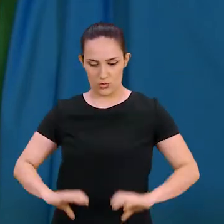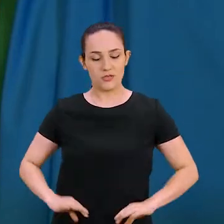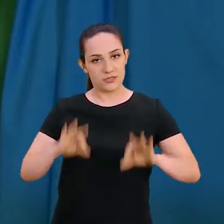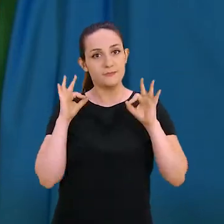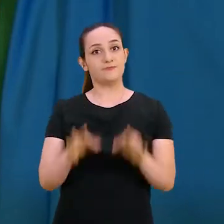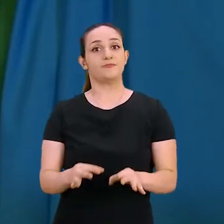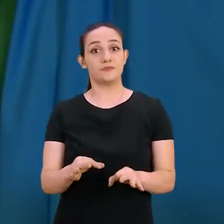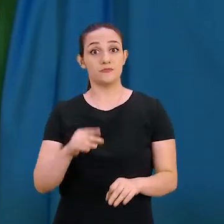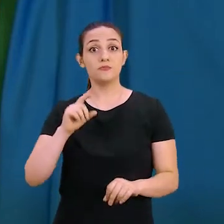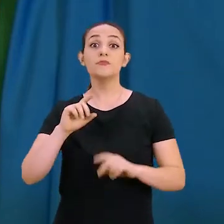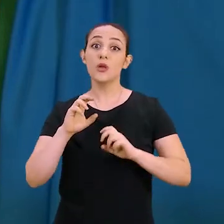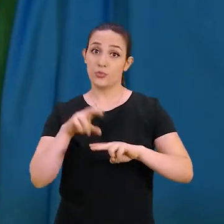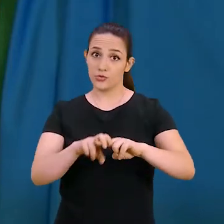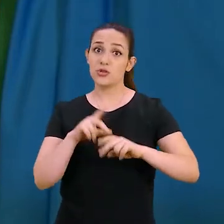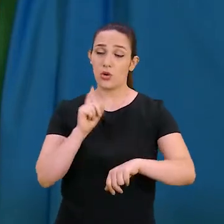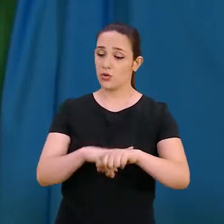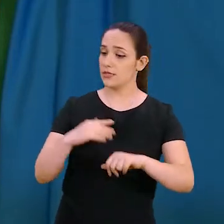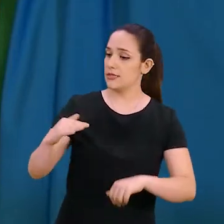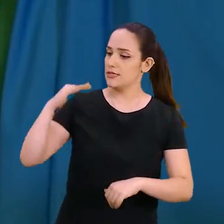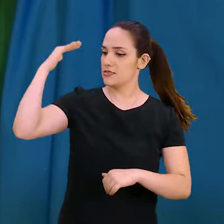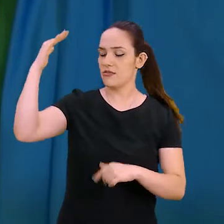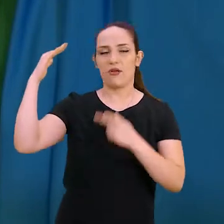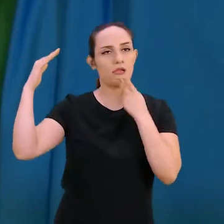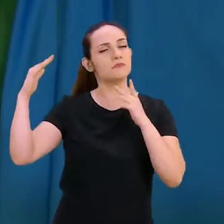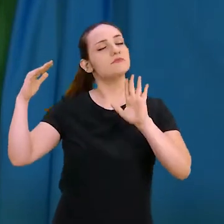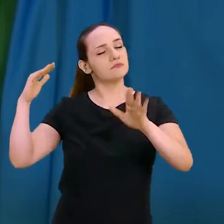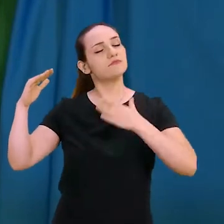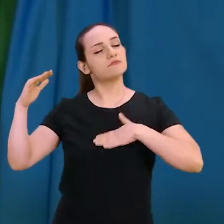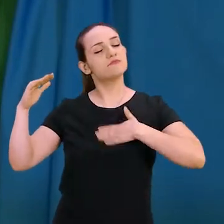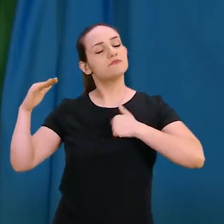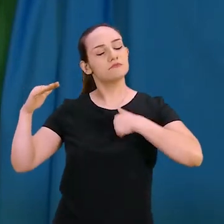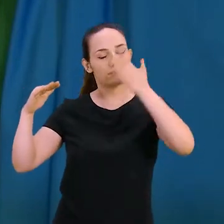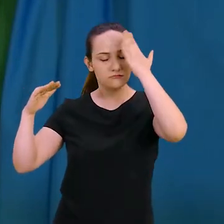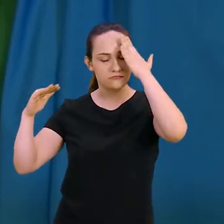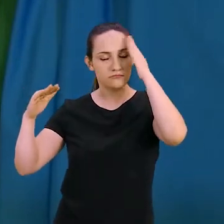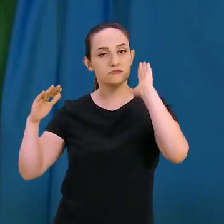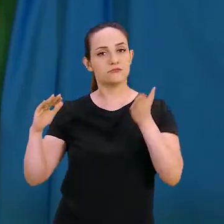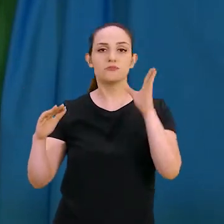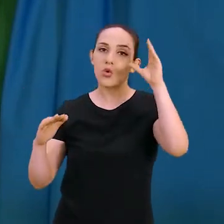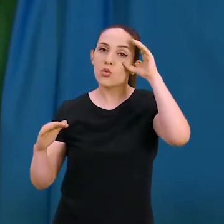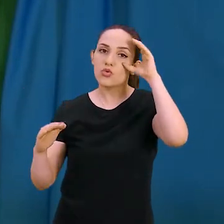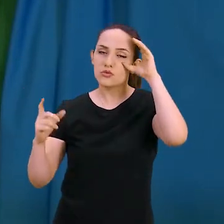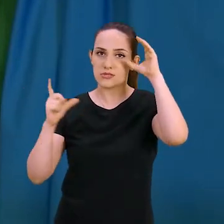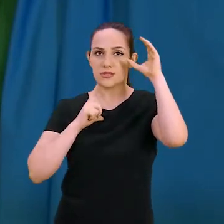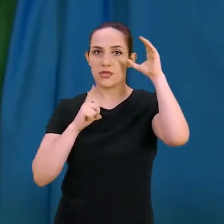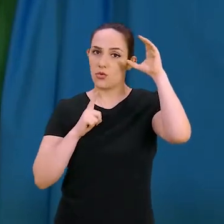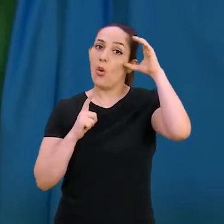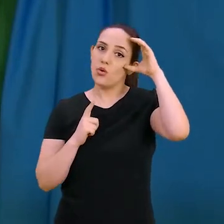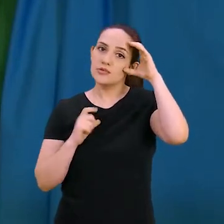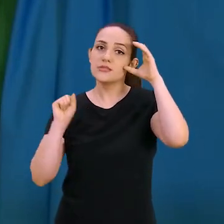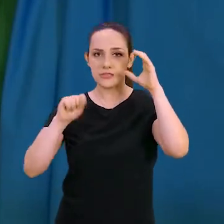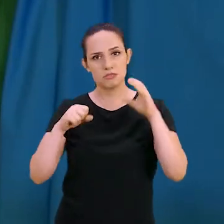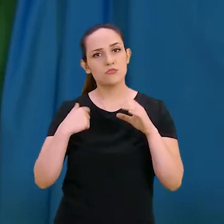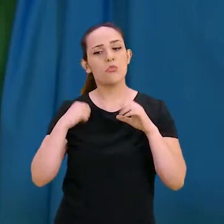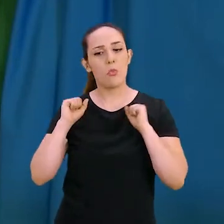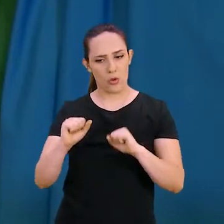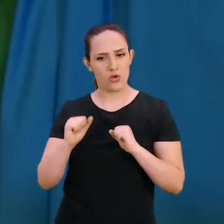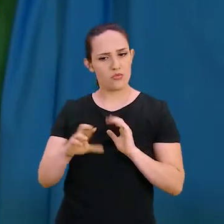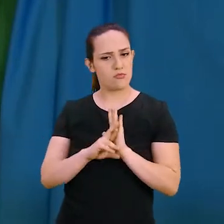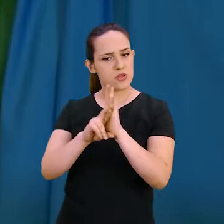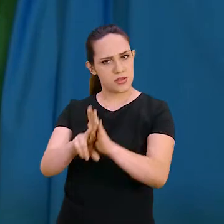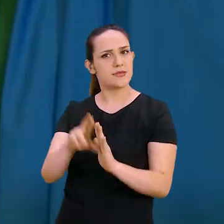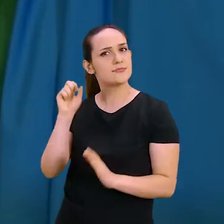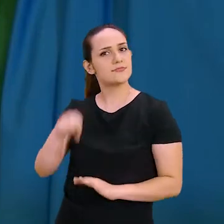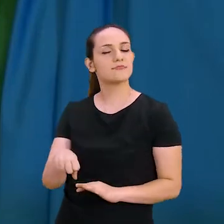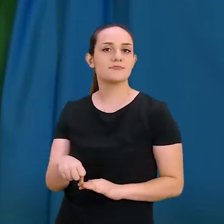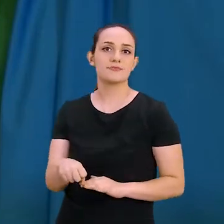for exercer o direito dele de cidadania votando, ou também para que ele tenha a noção de que ele pode ser votado,